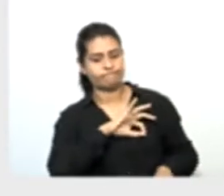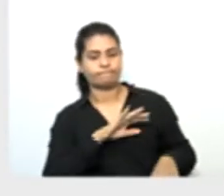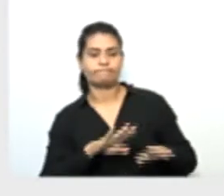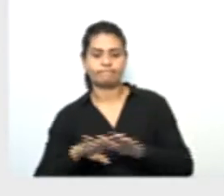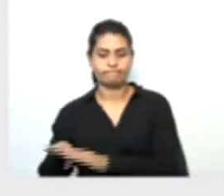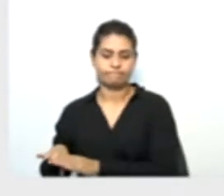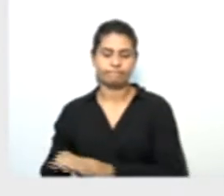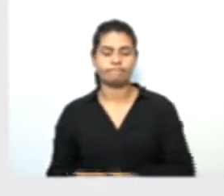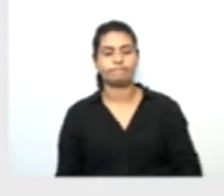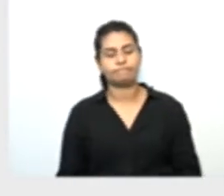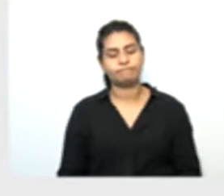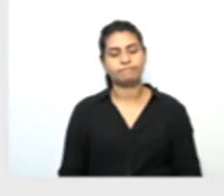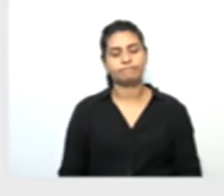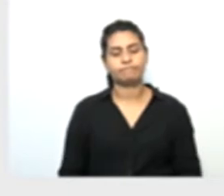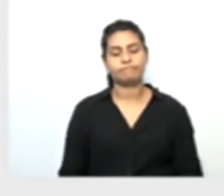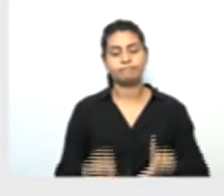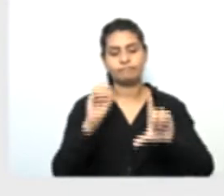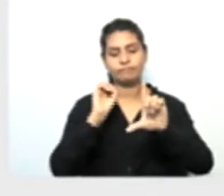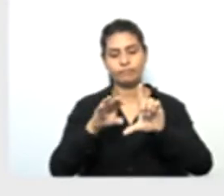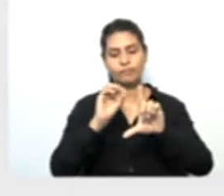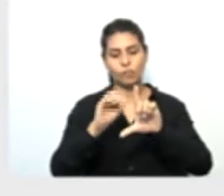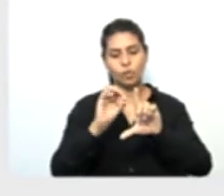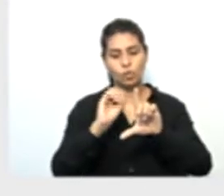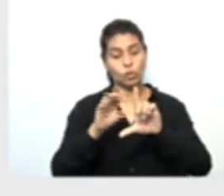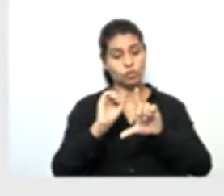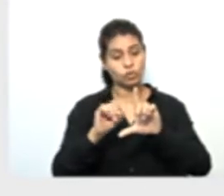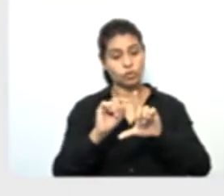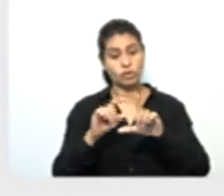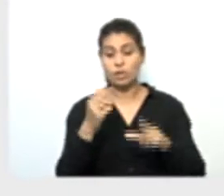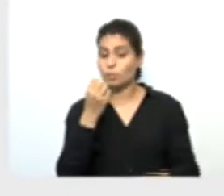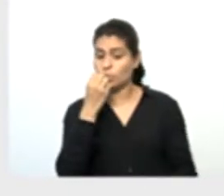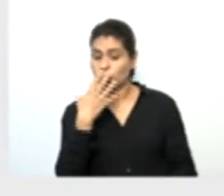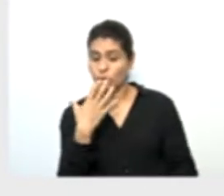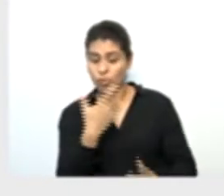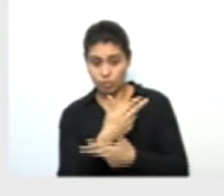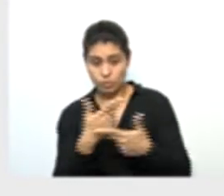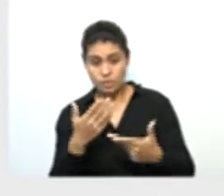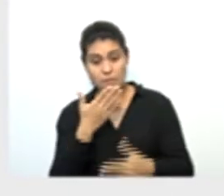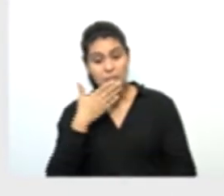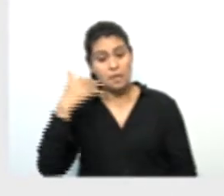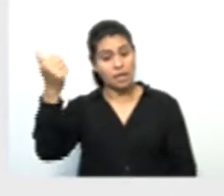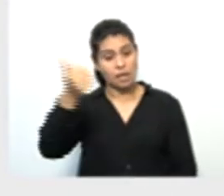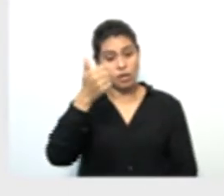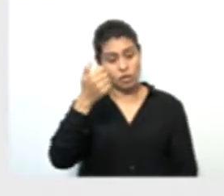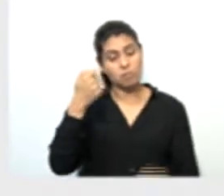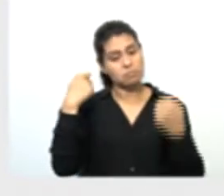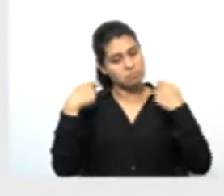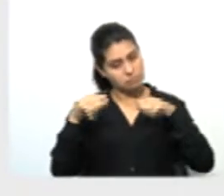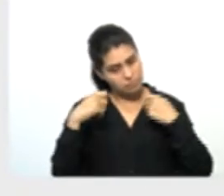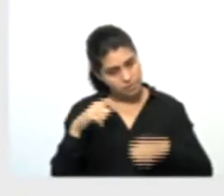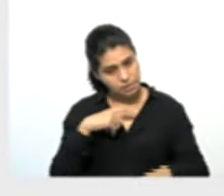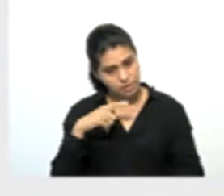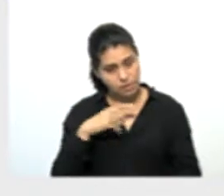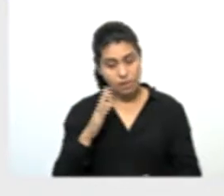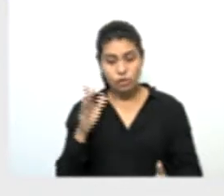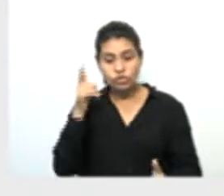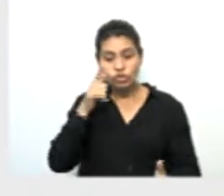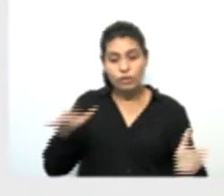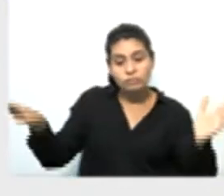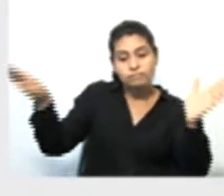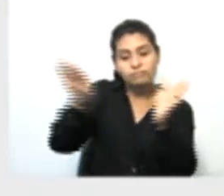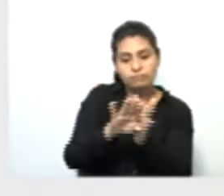Sobre logística. Ter um bom produto não basta, por melhor que ele seja. É preciso que esse produto chegue até o